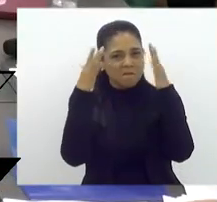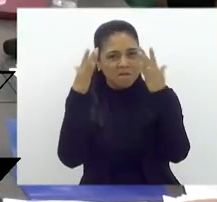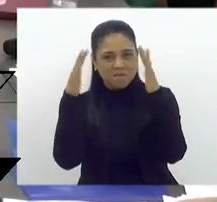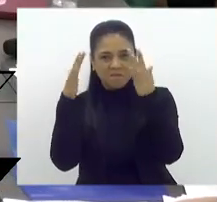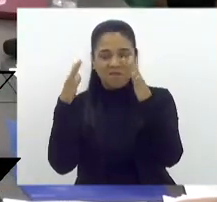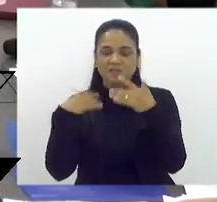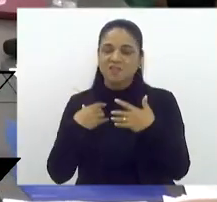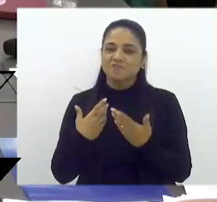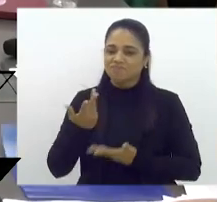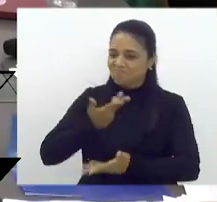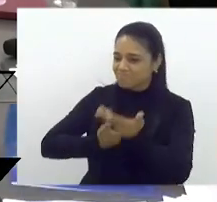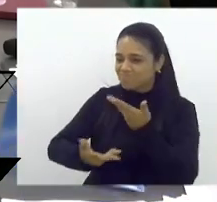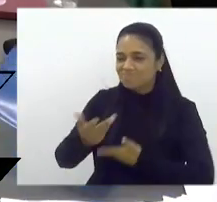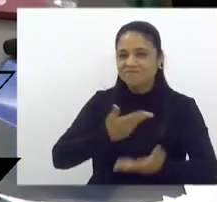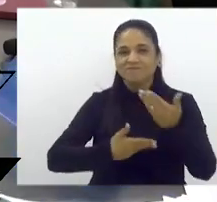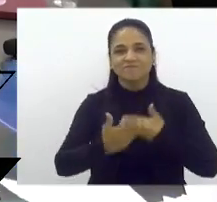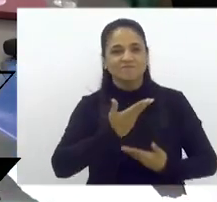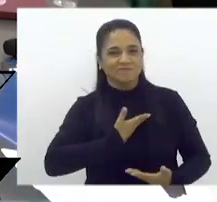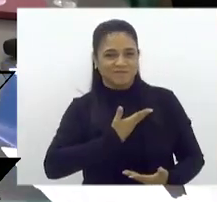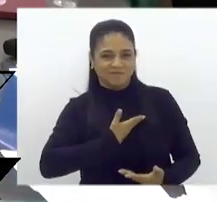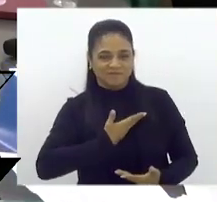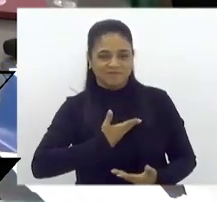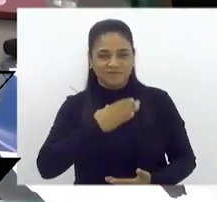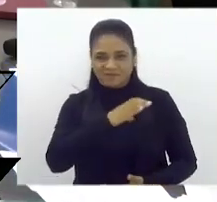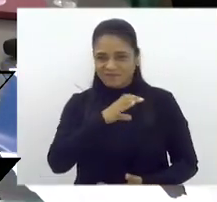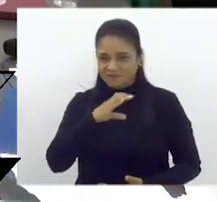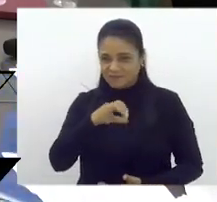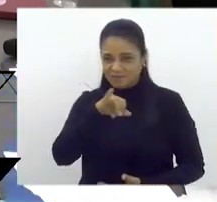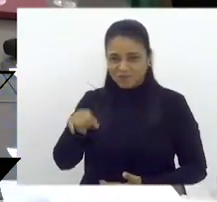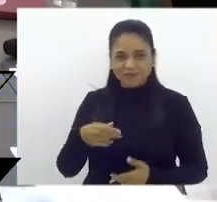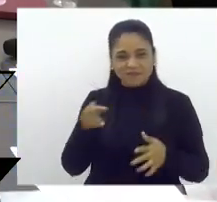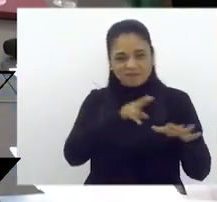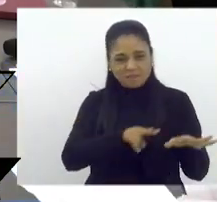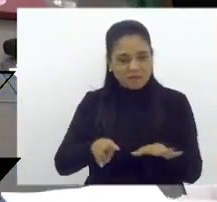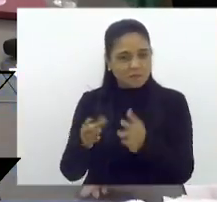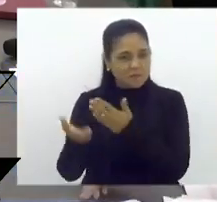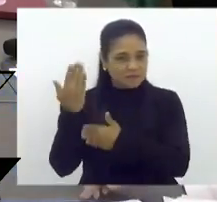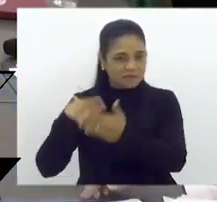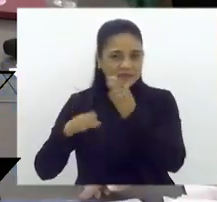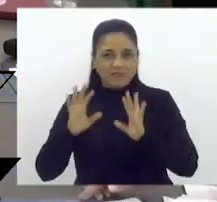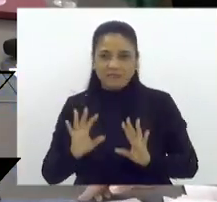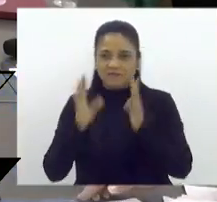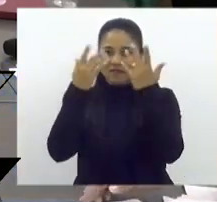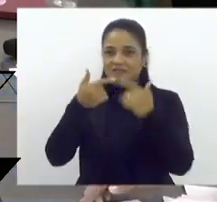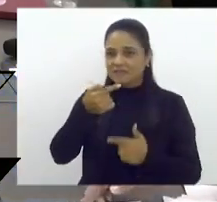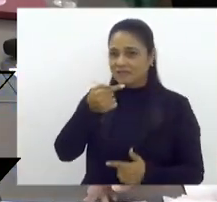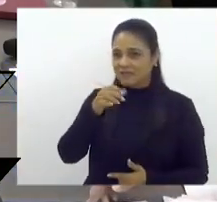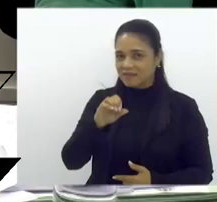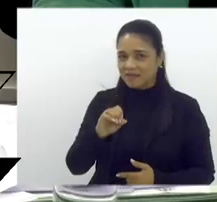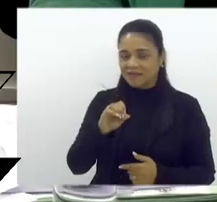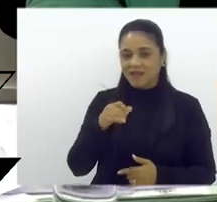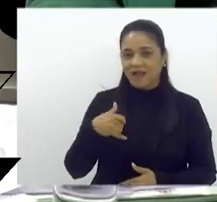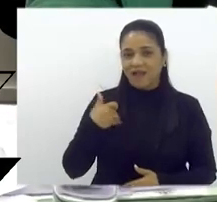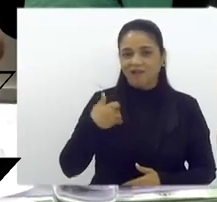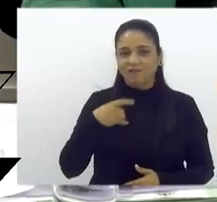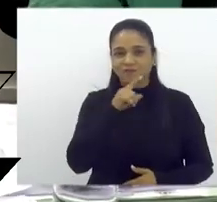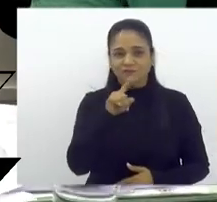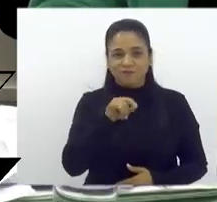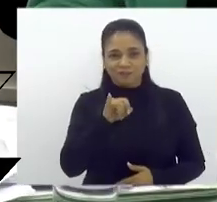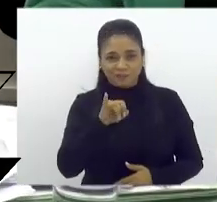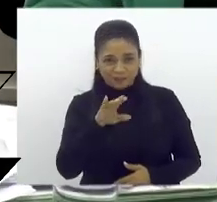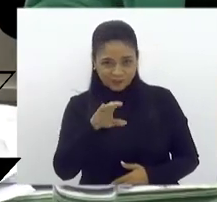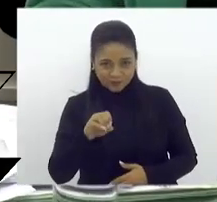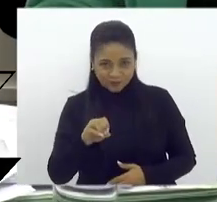dividir aqui com nossos colegas aqui da CCJ. Semana passada aconteceu o aniversário de 70 anos do Zico, né? Nosso